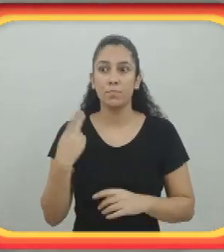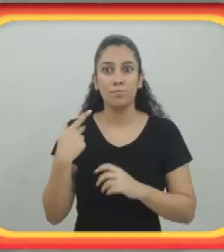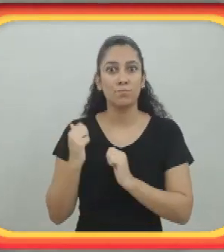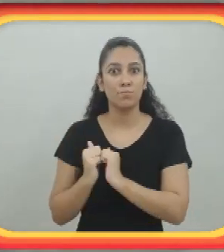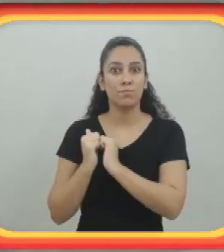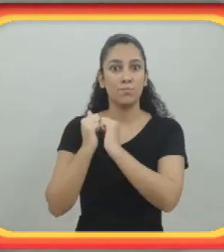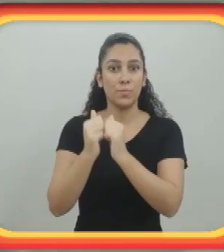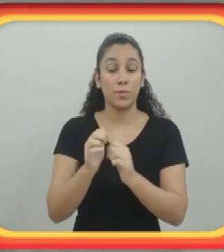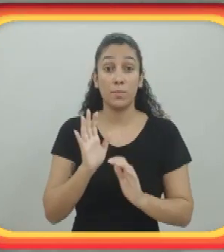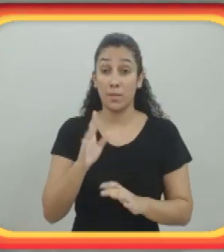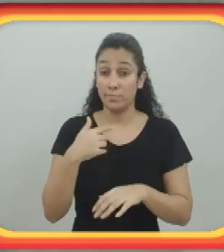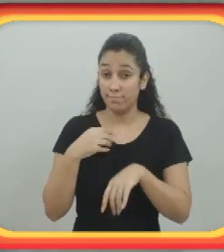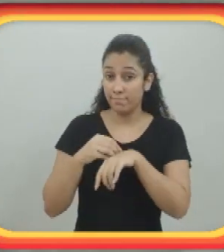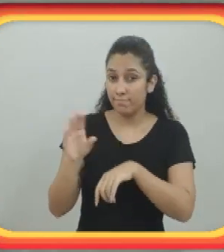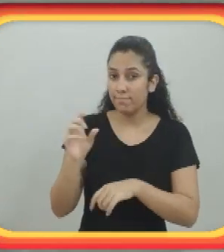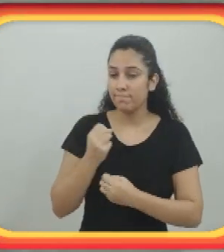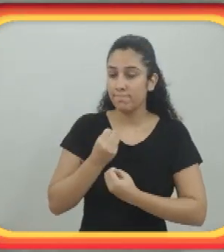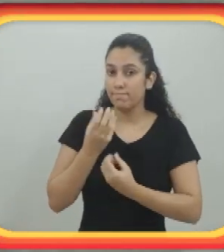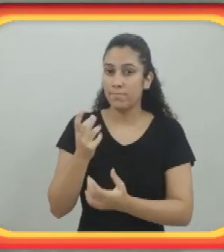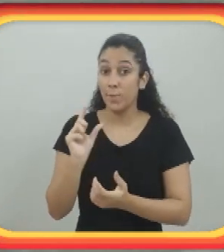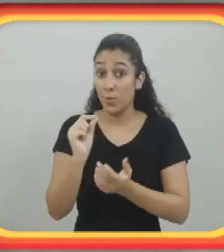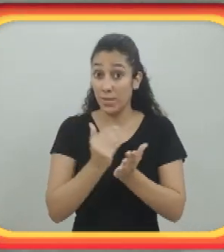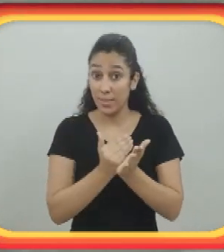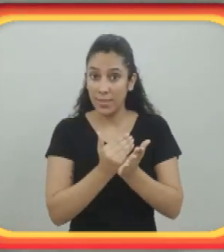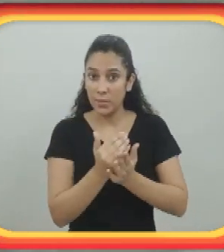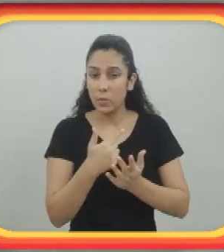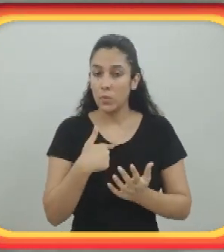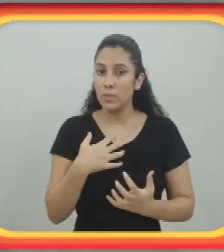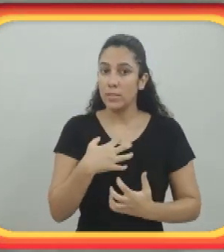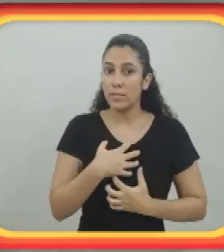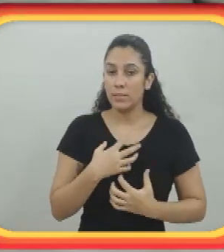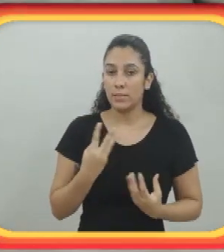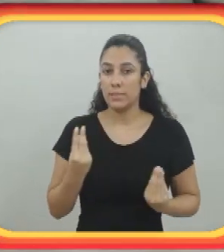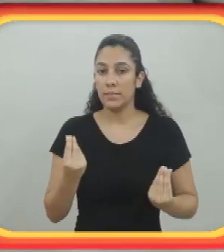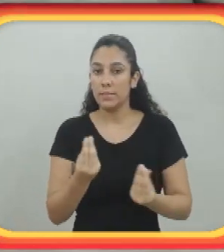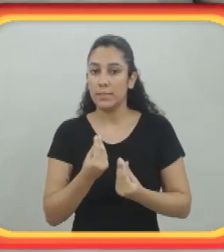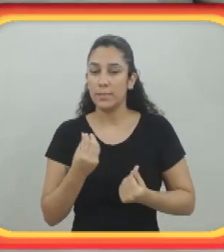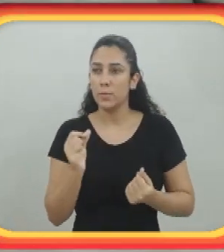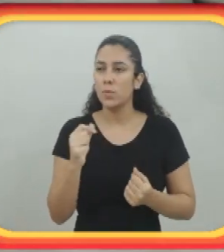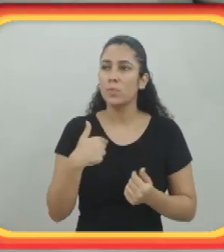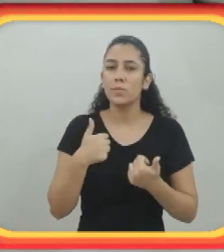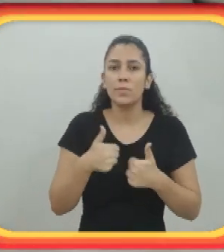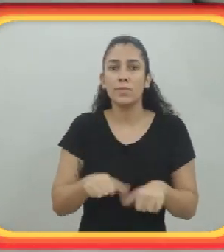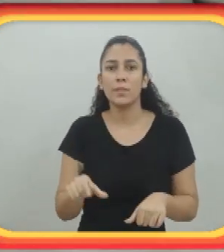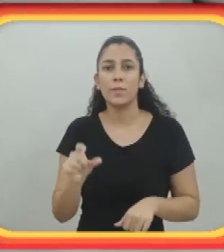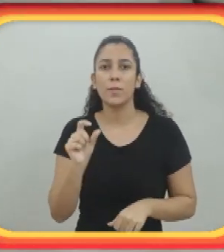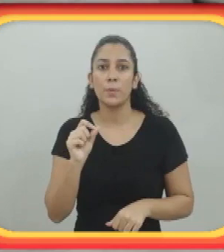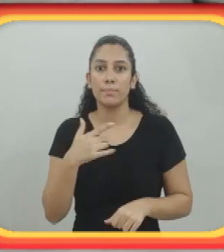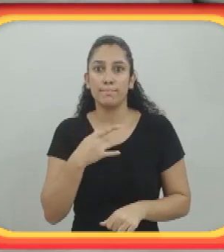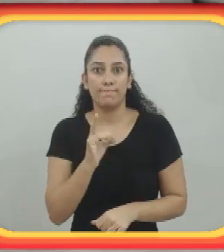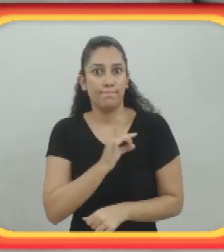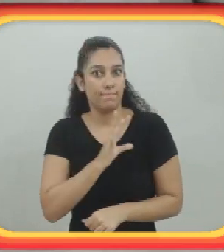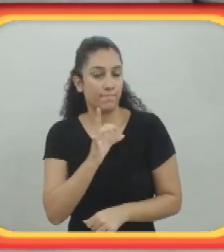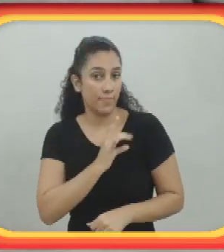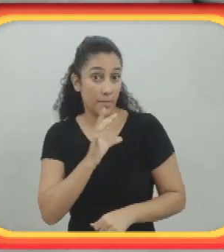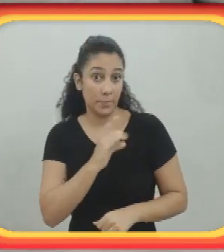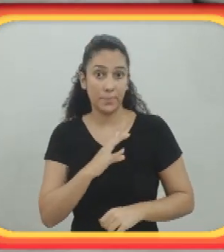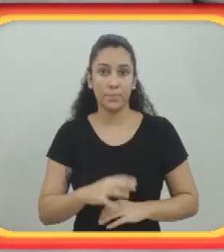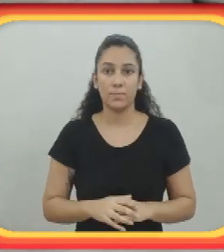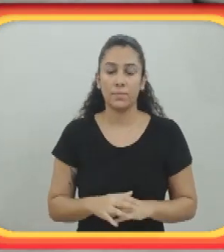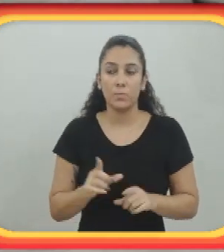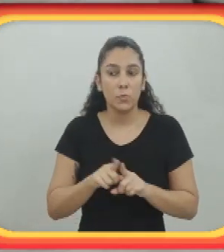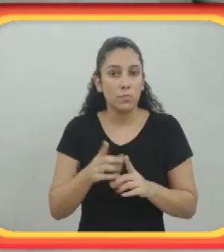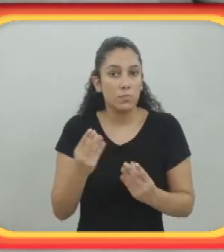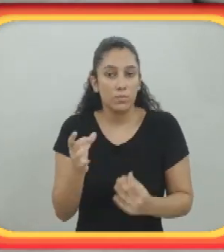vou, então vamos embora. E aí fiz o vestibular, né? E aí fomos